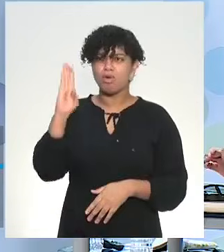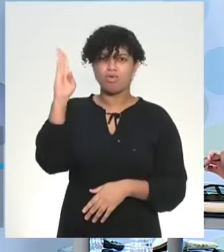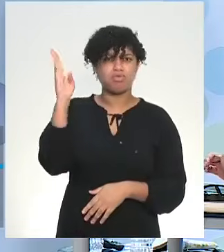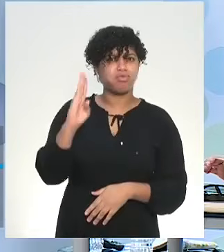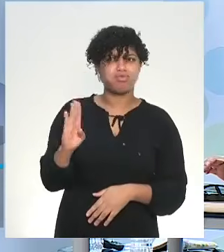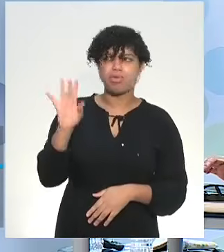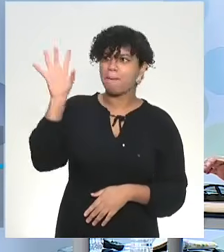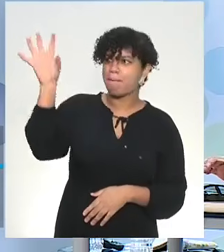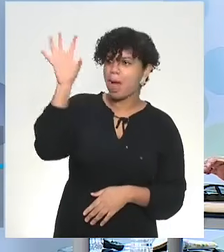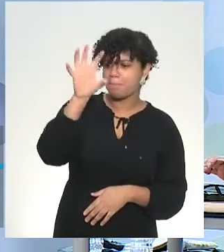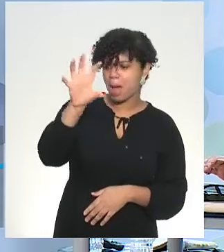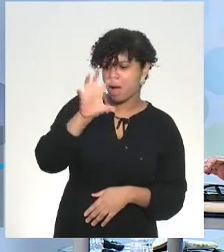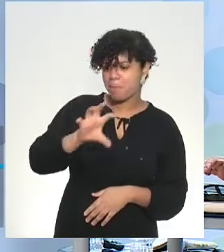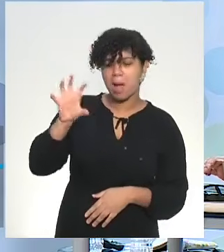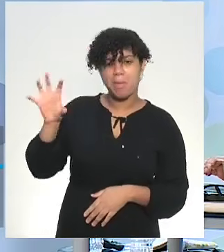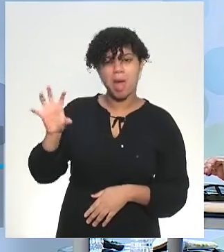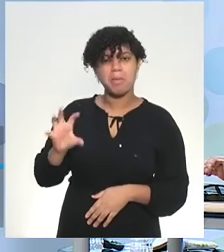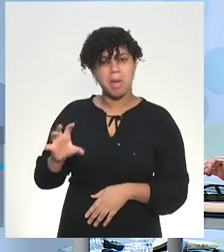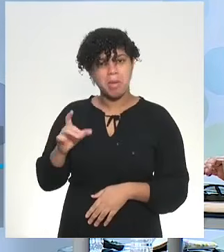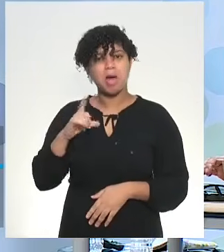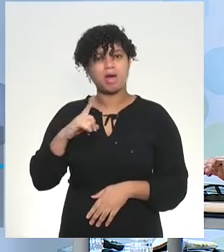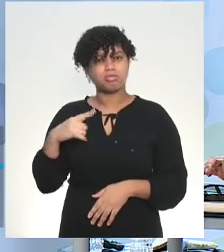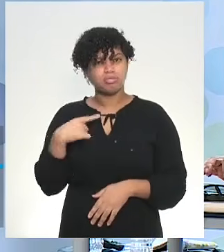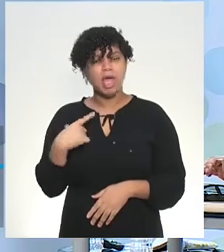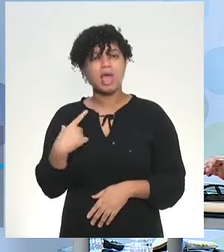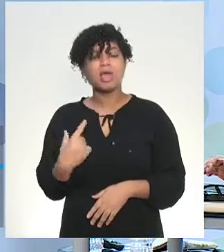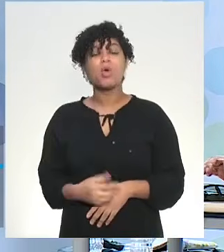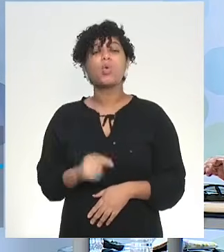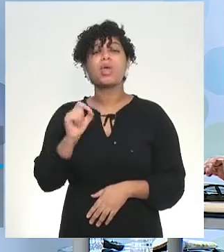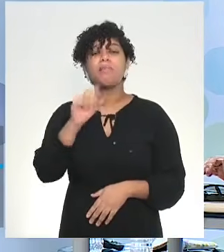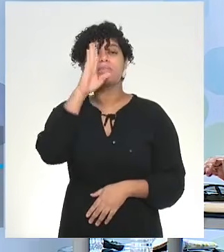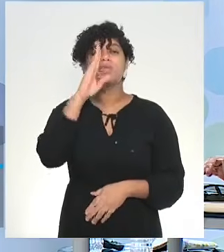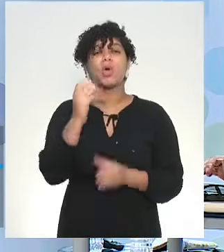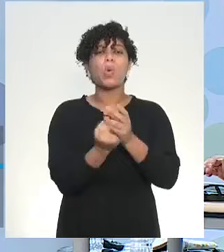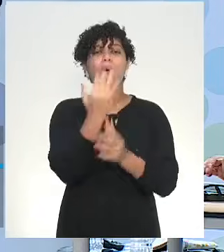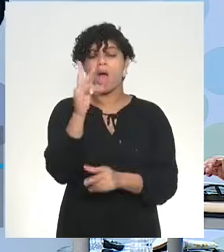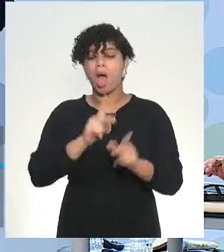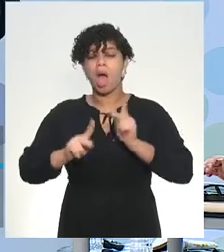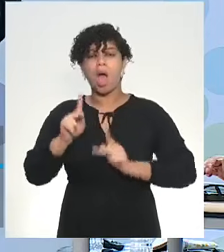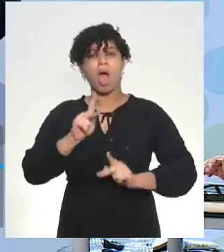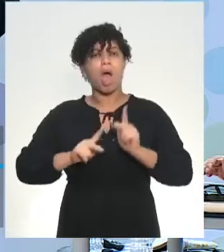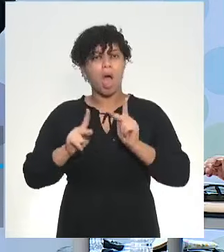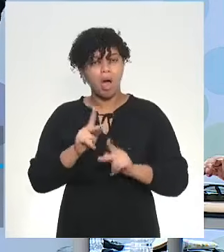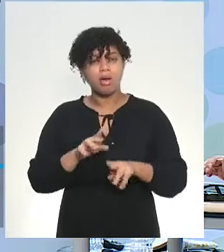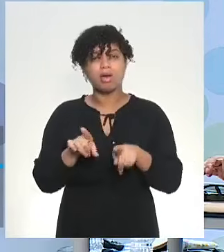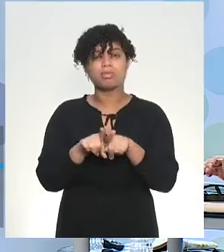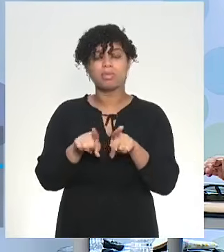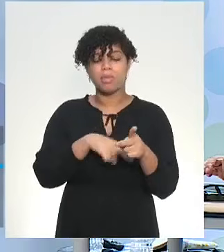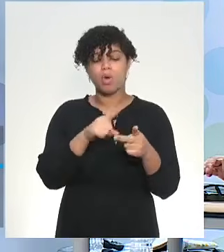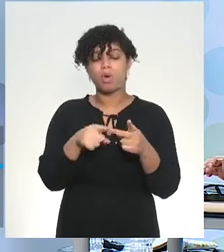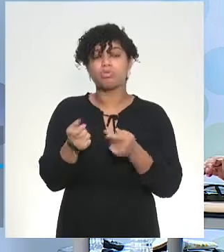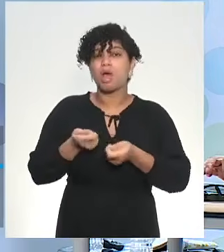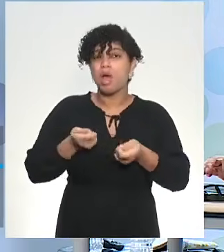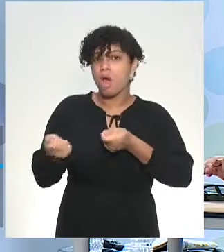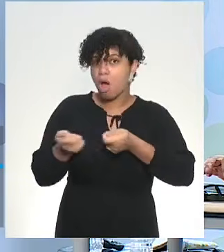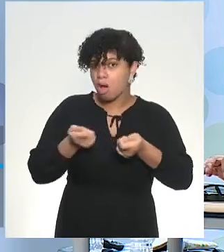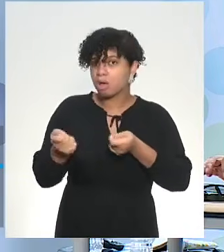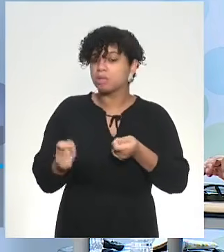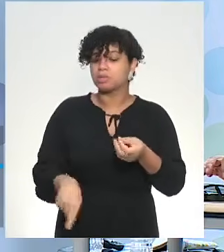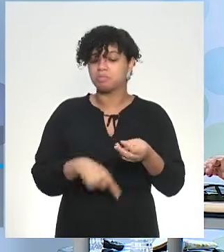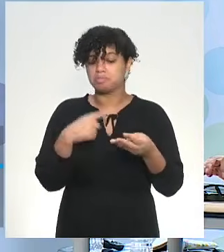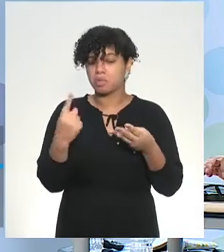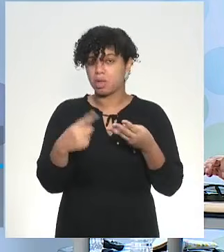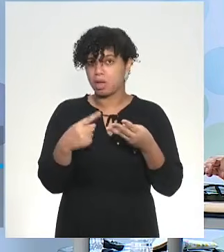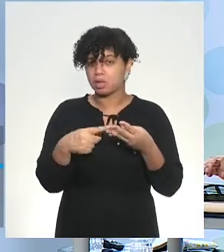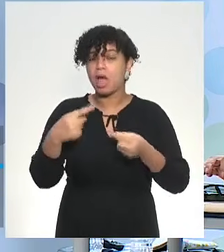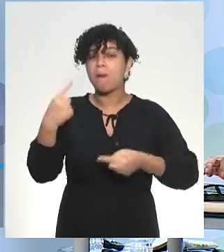ele tem essa relação principalmente com a questão populacional, com a questão administrativa, né, política, né,